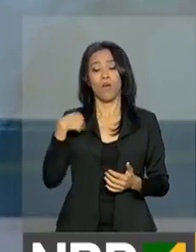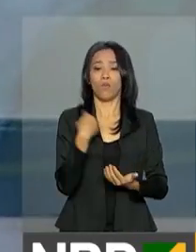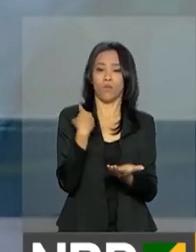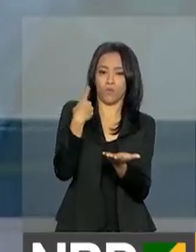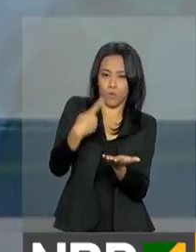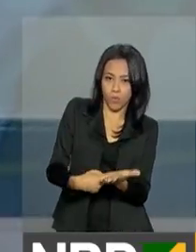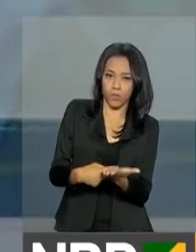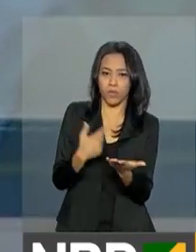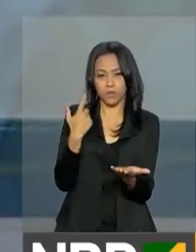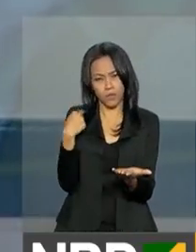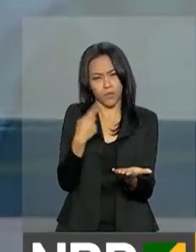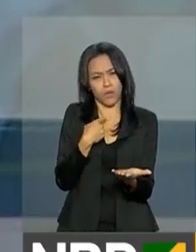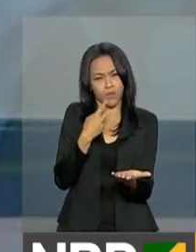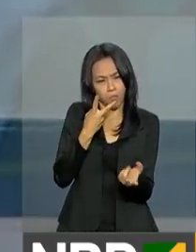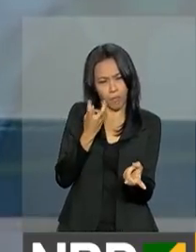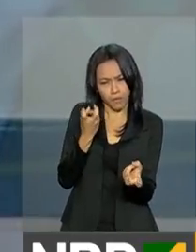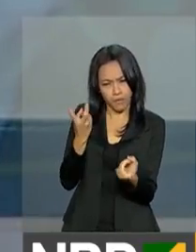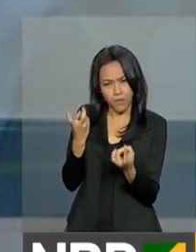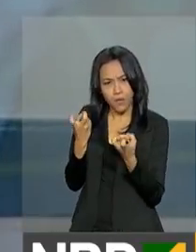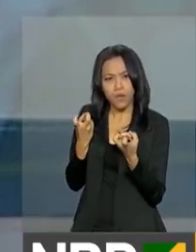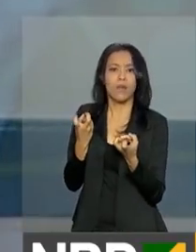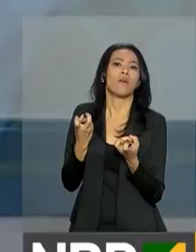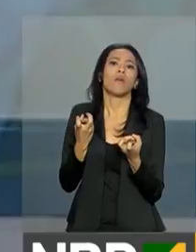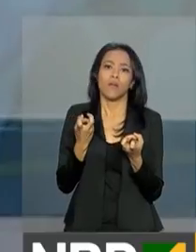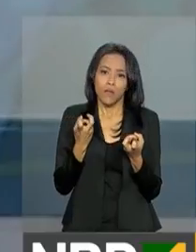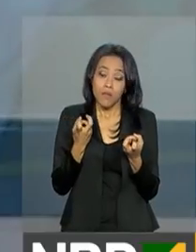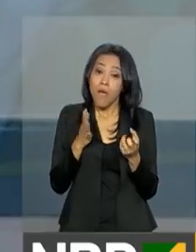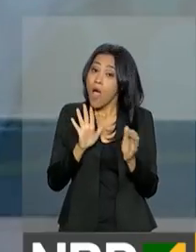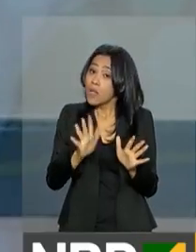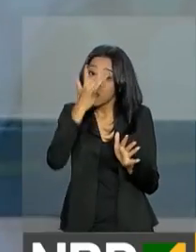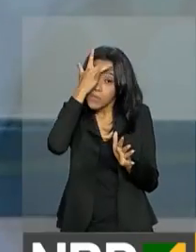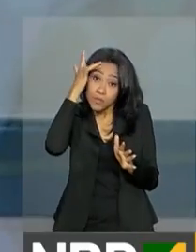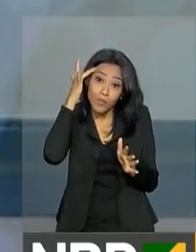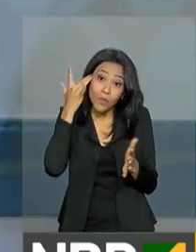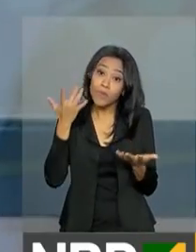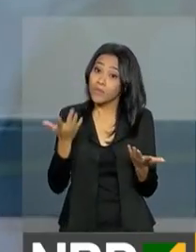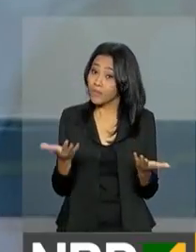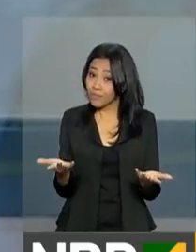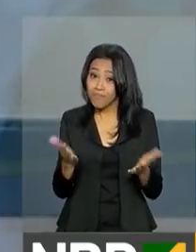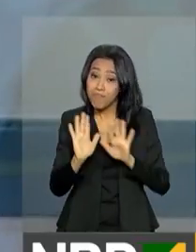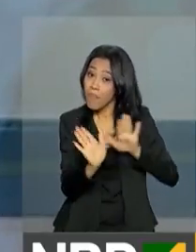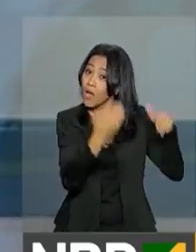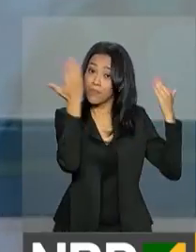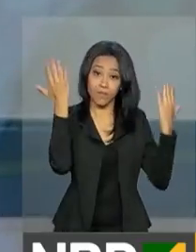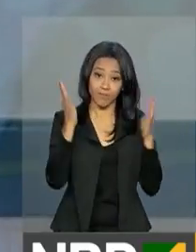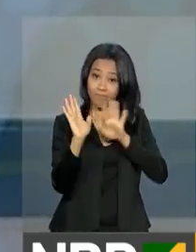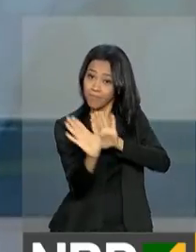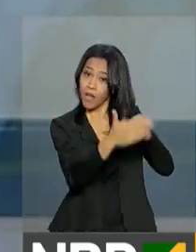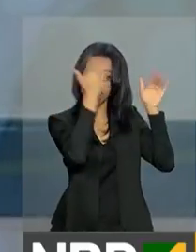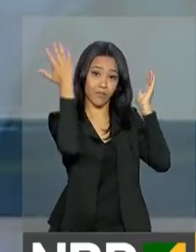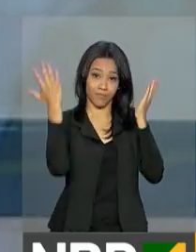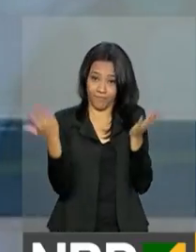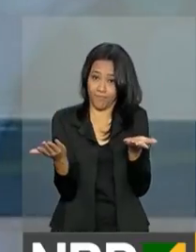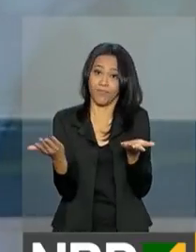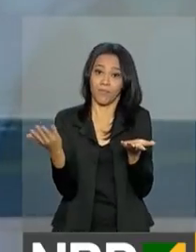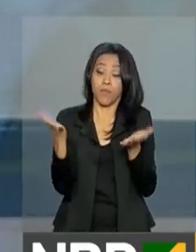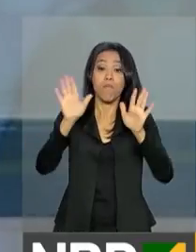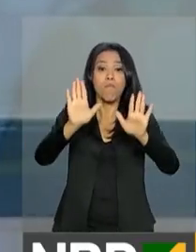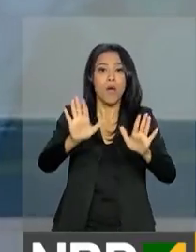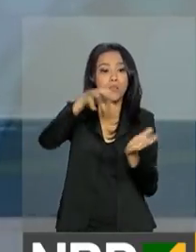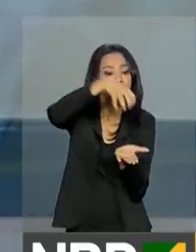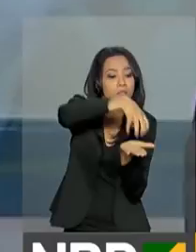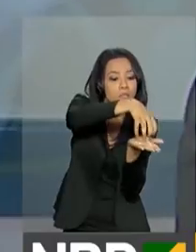outra observação, mas as pessoas, volto a dizer, elas passam. A instituição deve ser